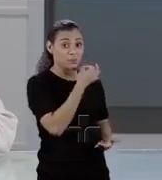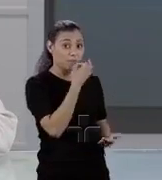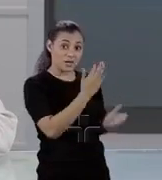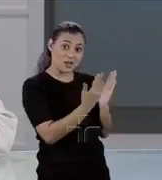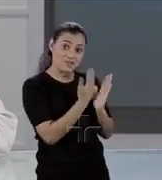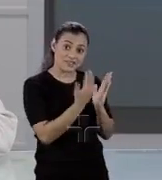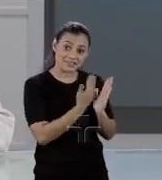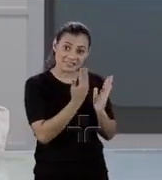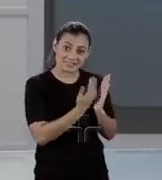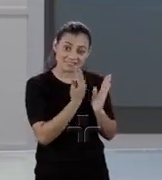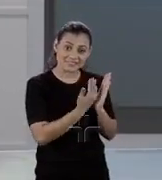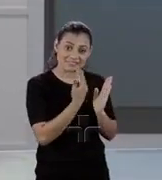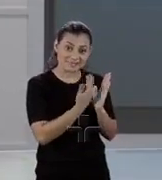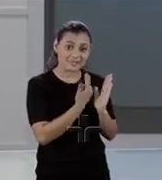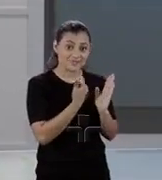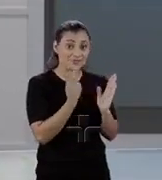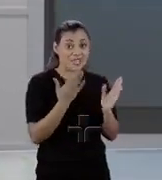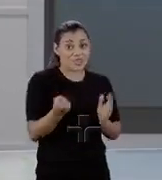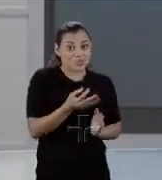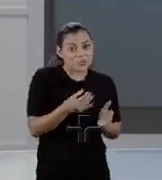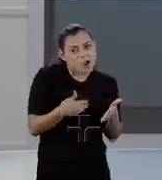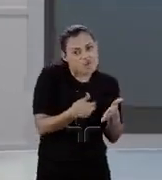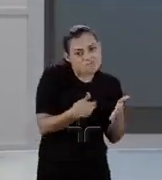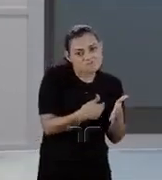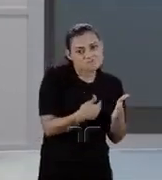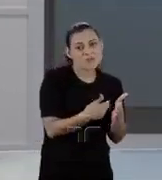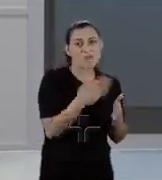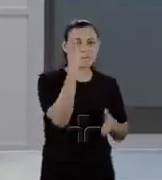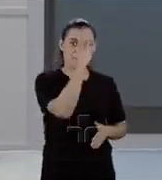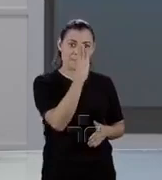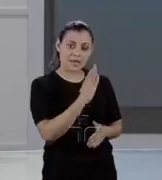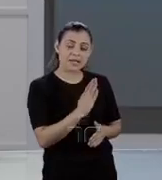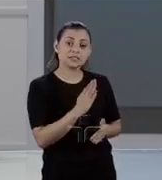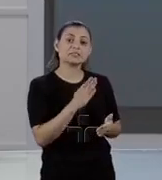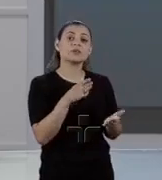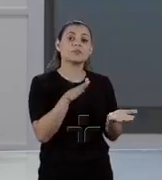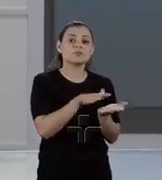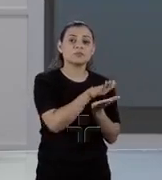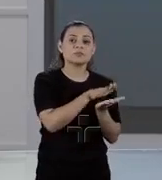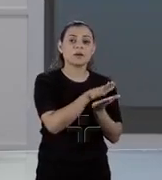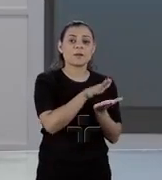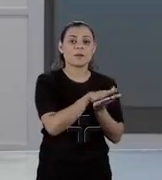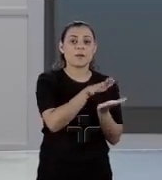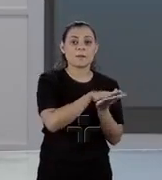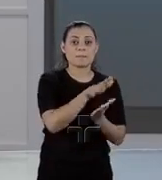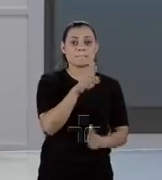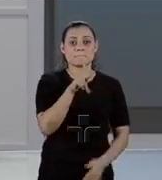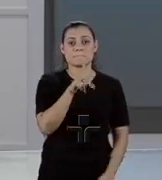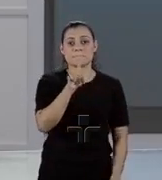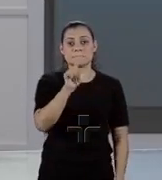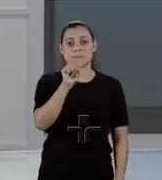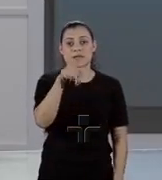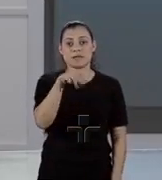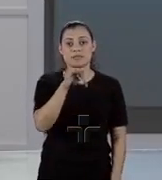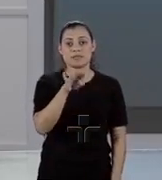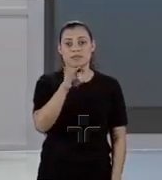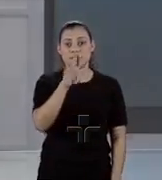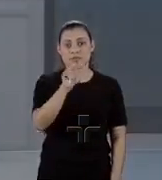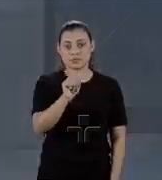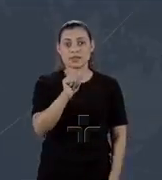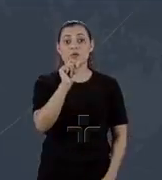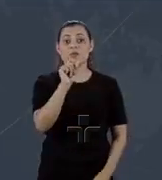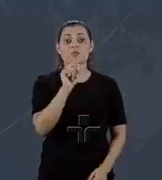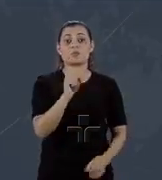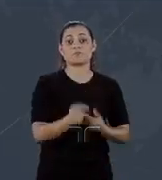livro um tanto mais recente, né? Aqui no Brasil ele foi publicado pela editora Planeta, que é A Guerra do Mundo,